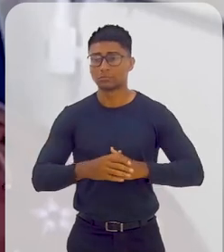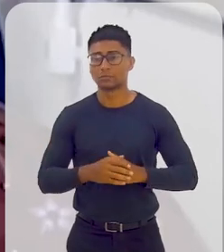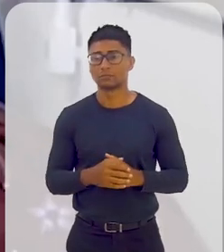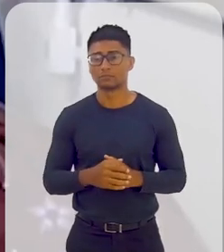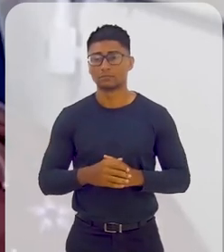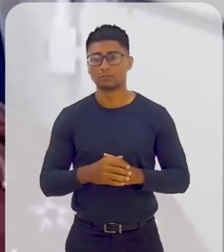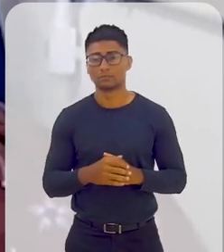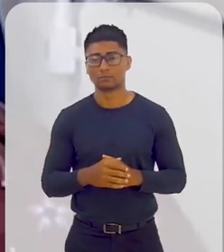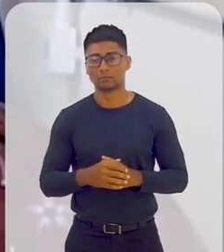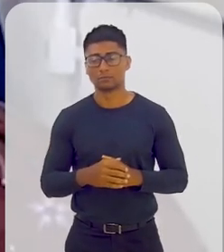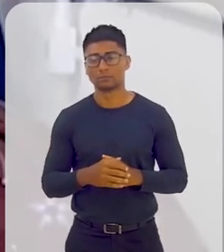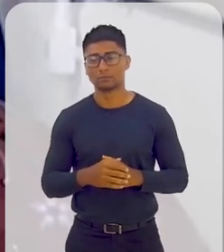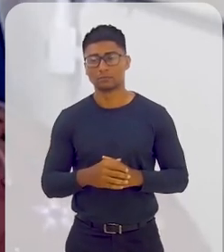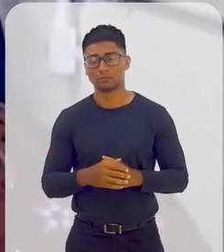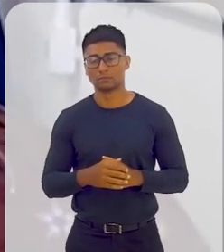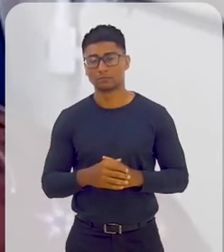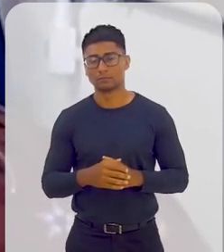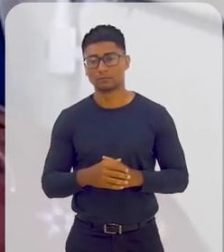Então,